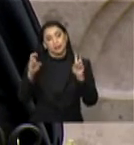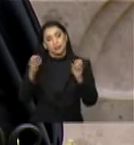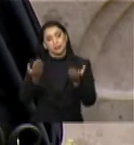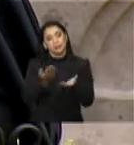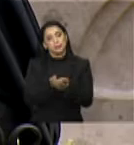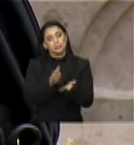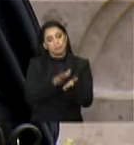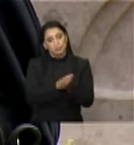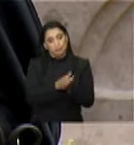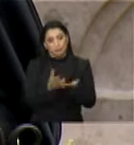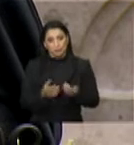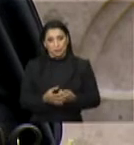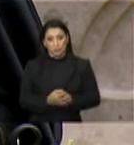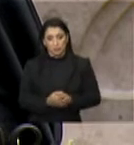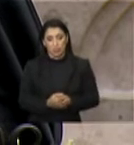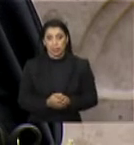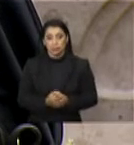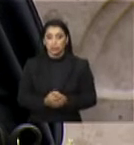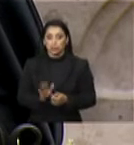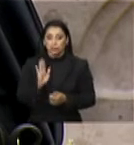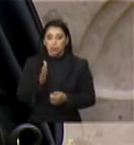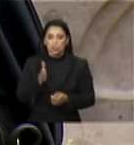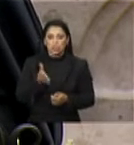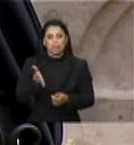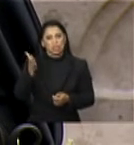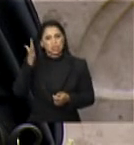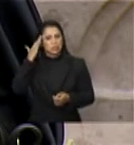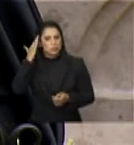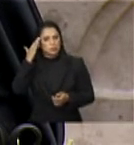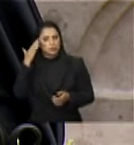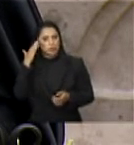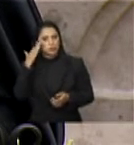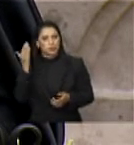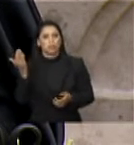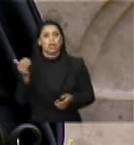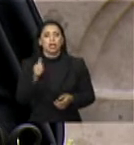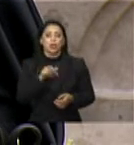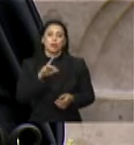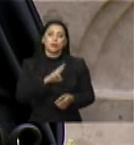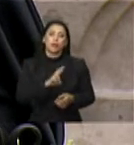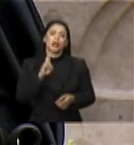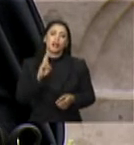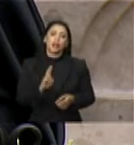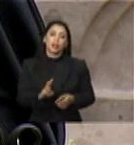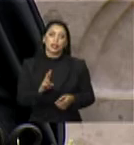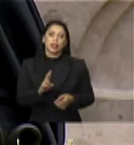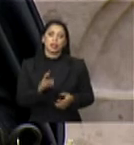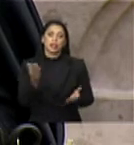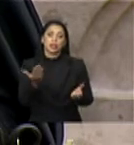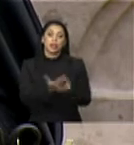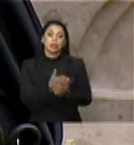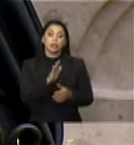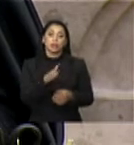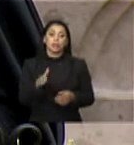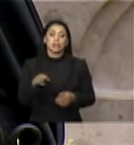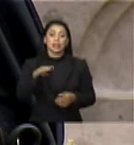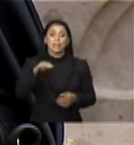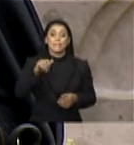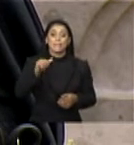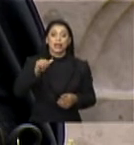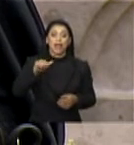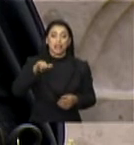processo como todos já ouviram trata-se de uma ação rescisória ajuizada em Maio de